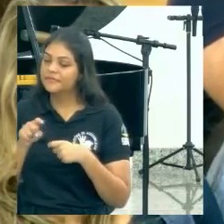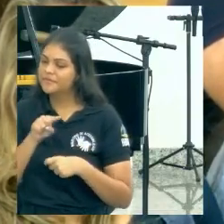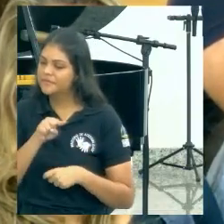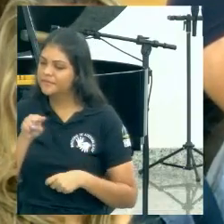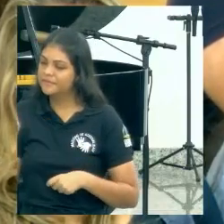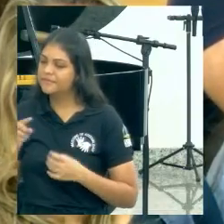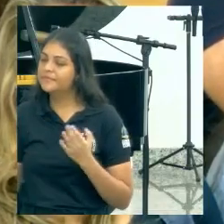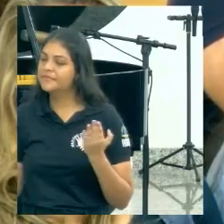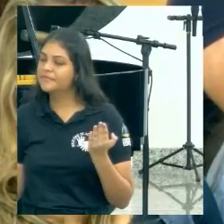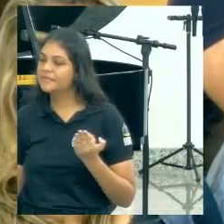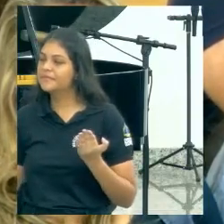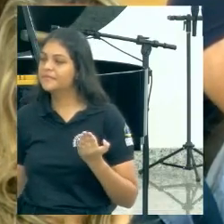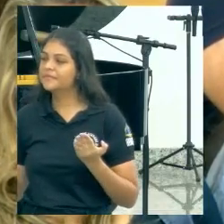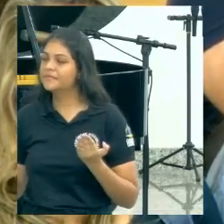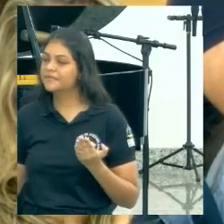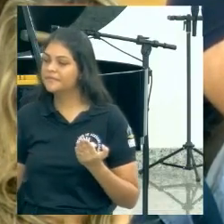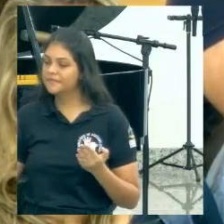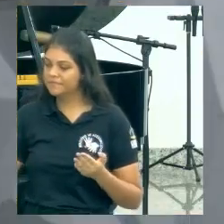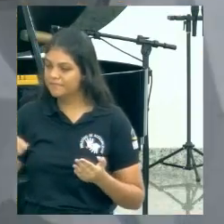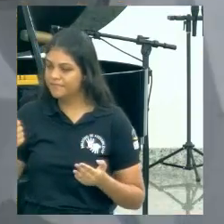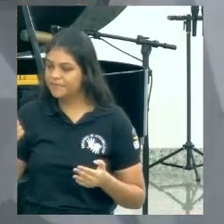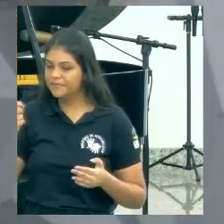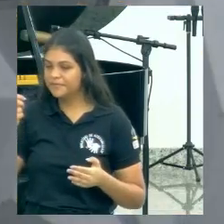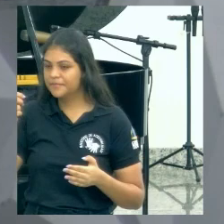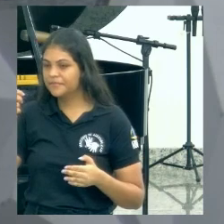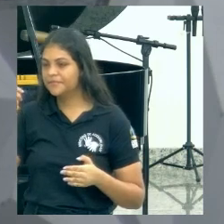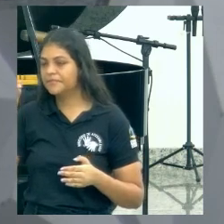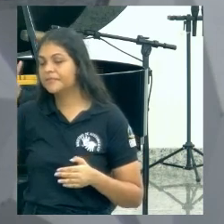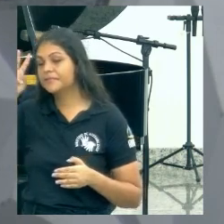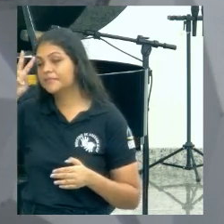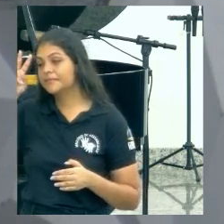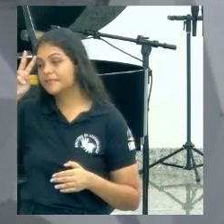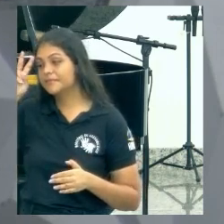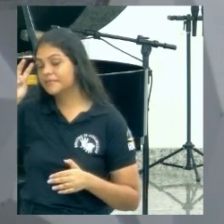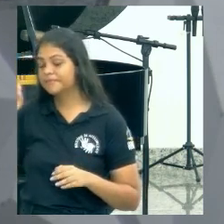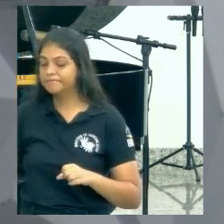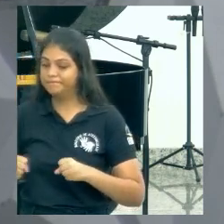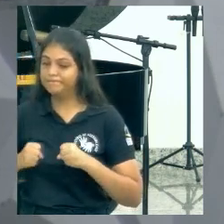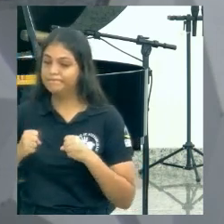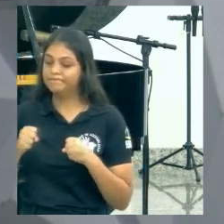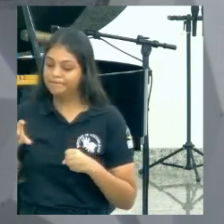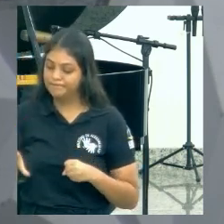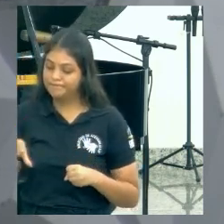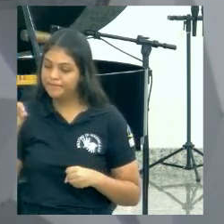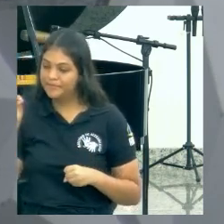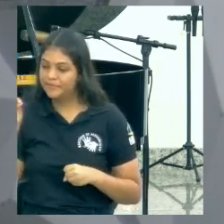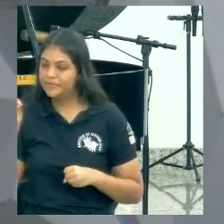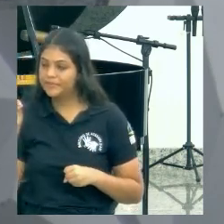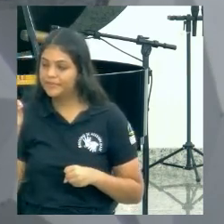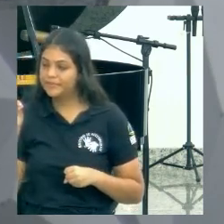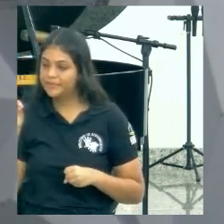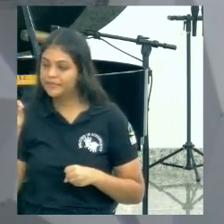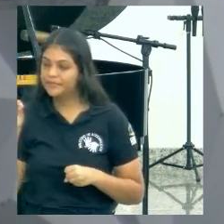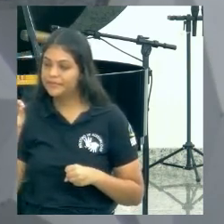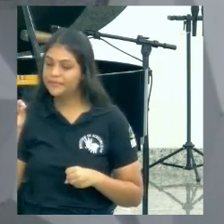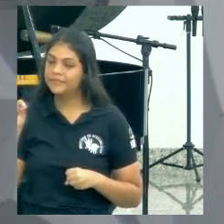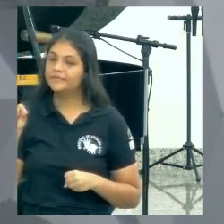vocês agora, depois que escutaram a história, podem escolher o lado que vocês querem